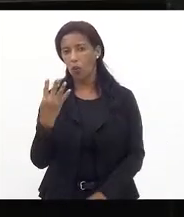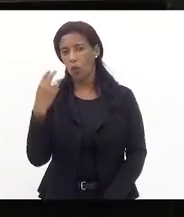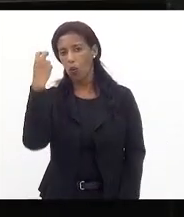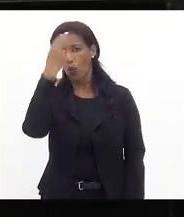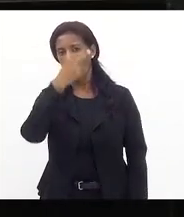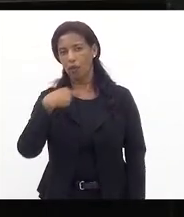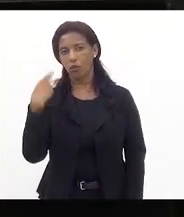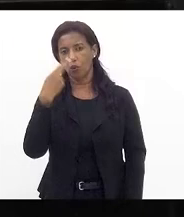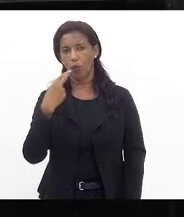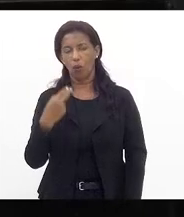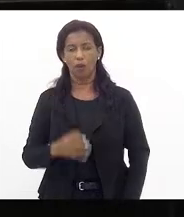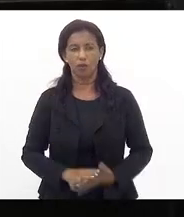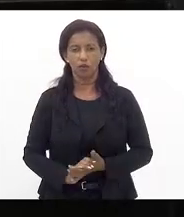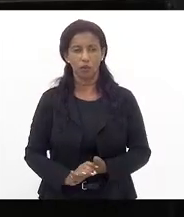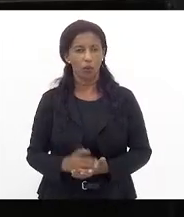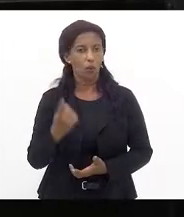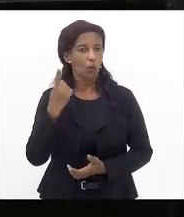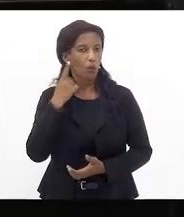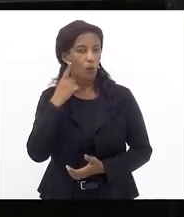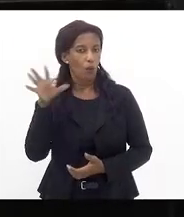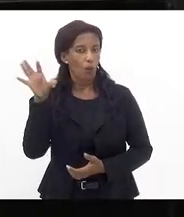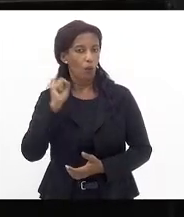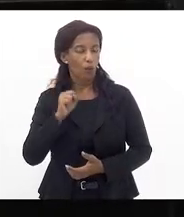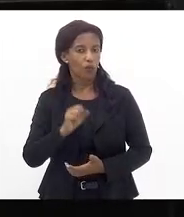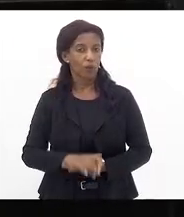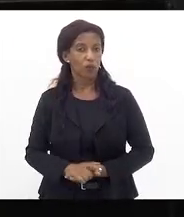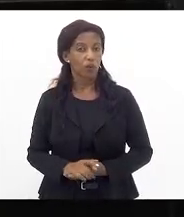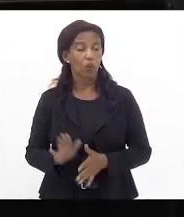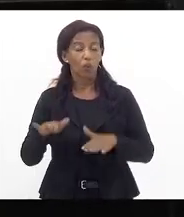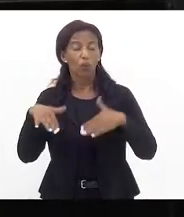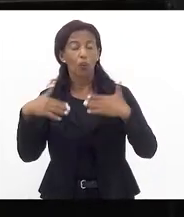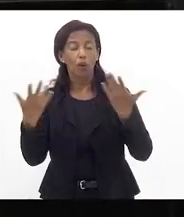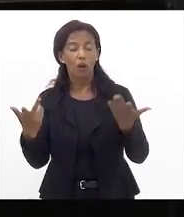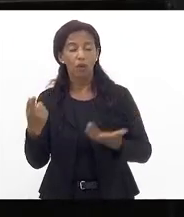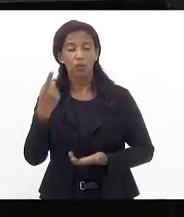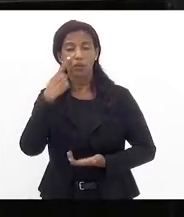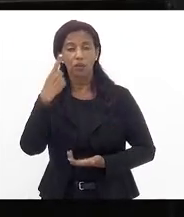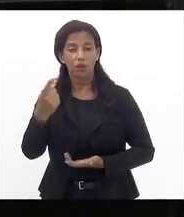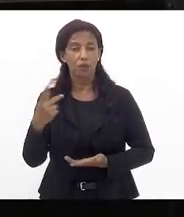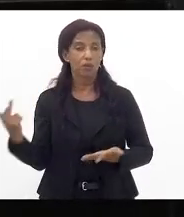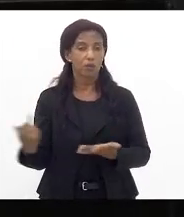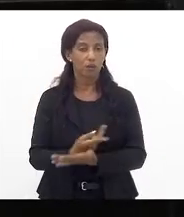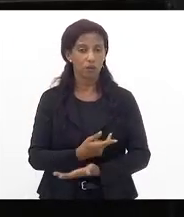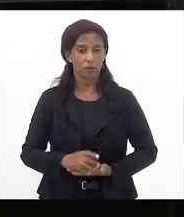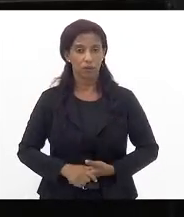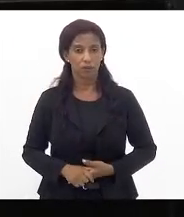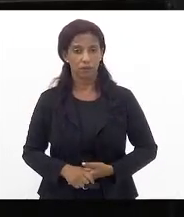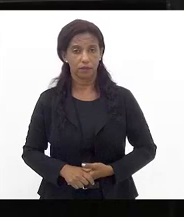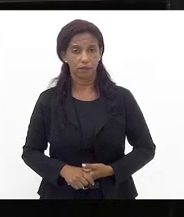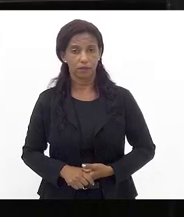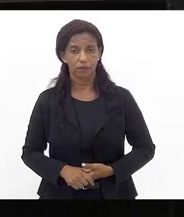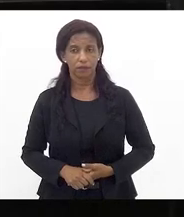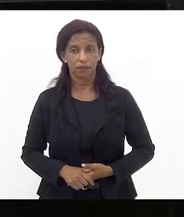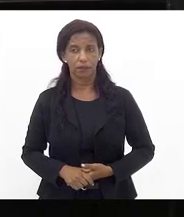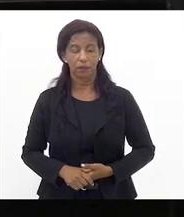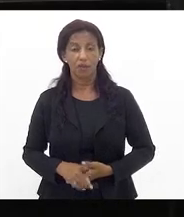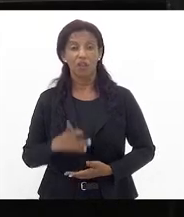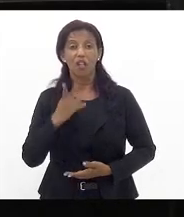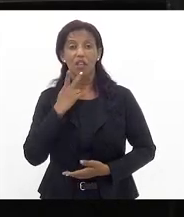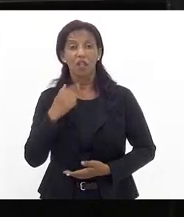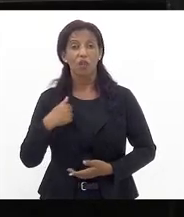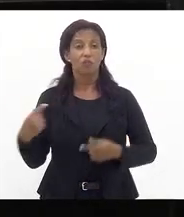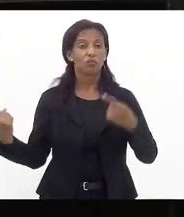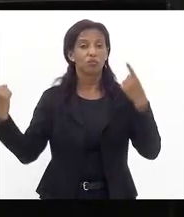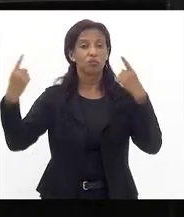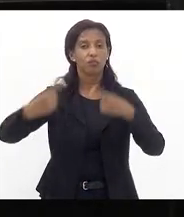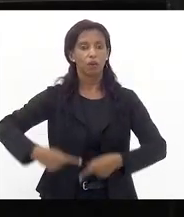4 horas cada um ouvindo os servidores e o parlamento. Quando foi que nós ouvimos isso acontecer? Eu desafio